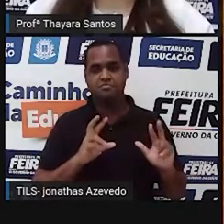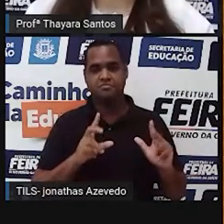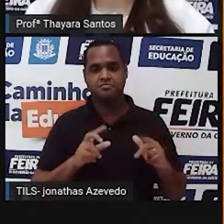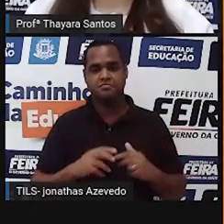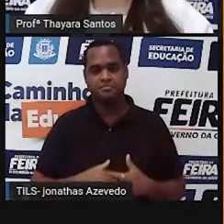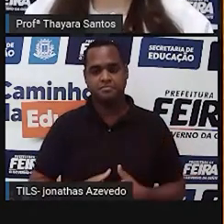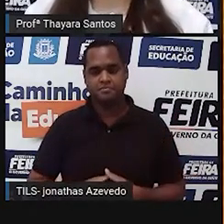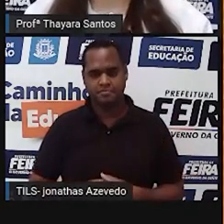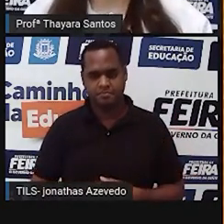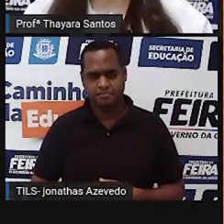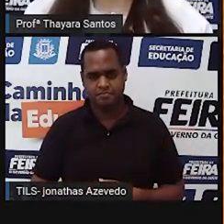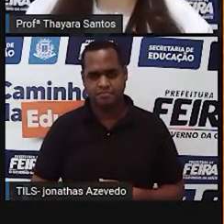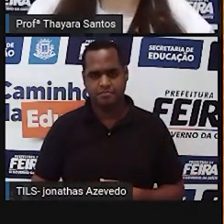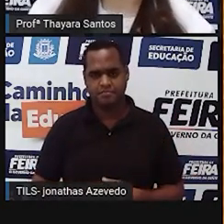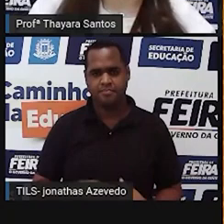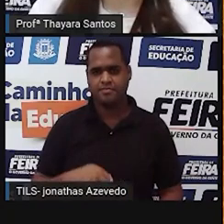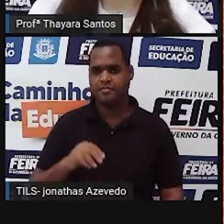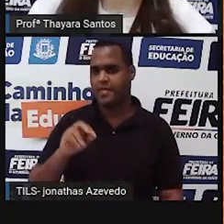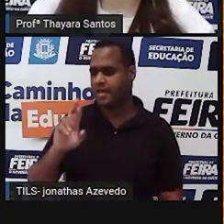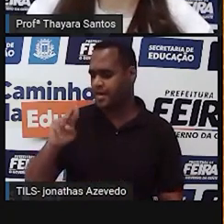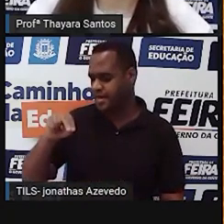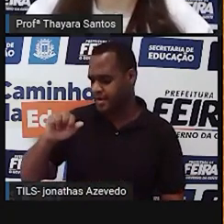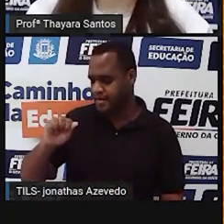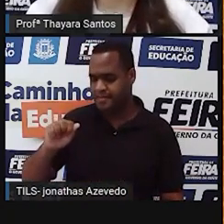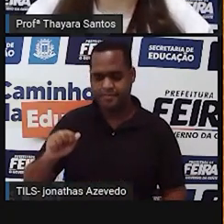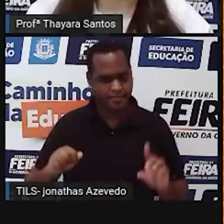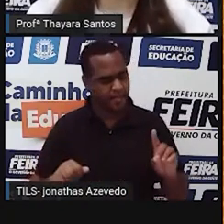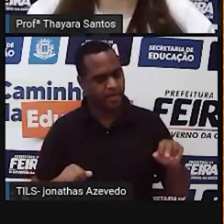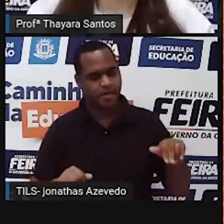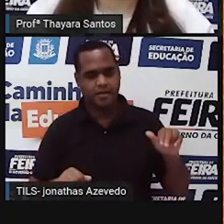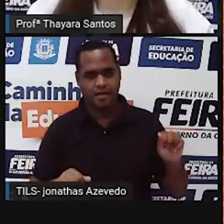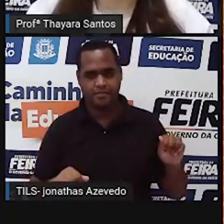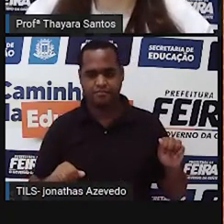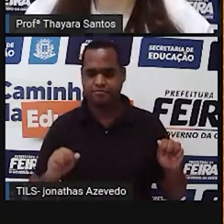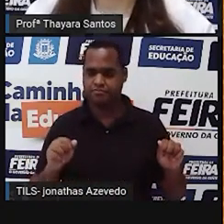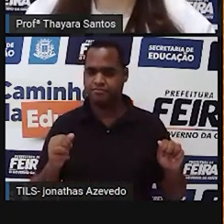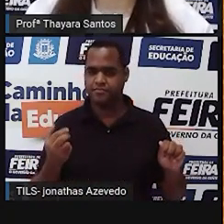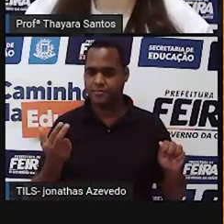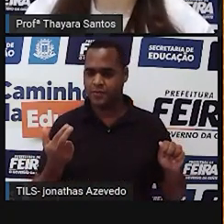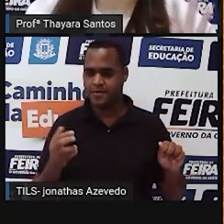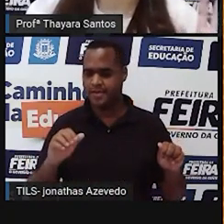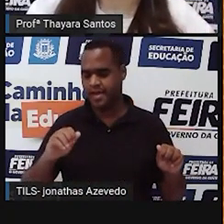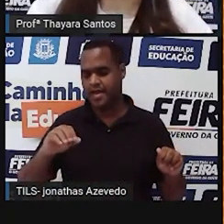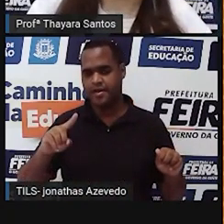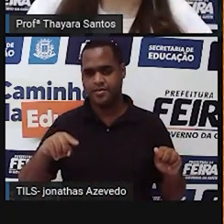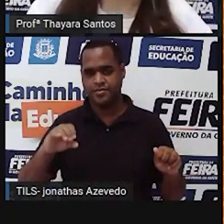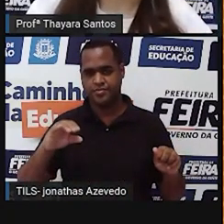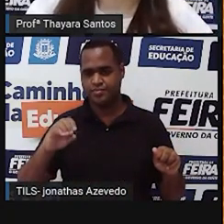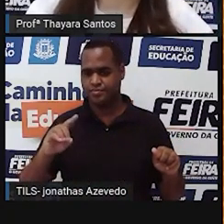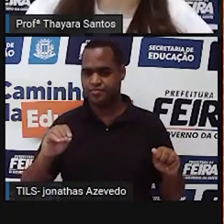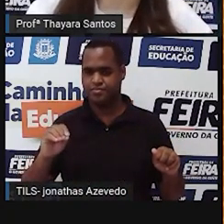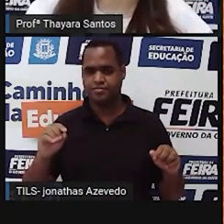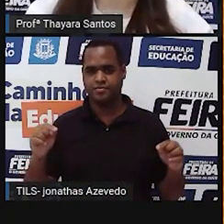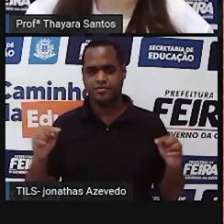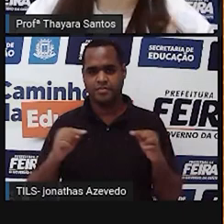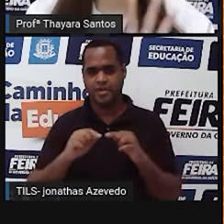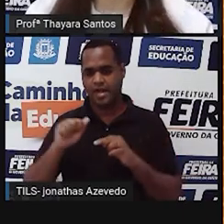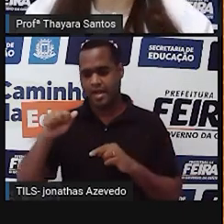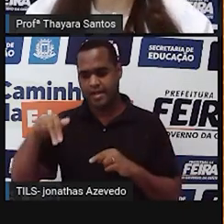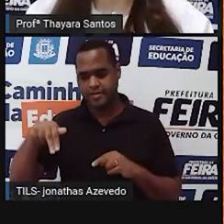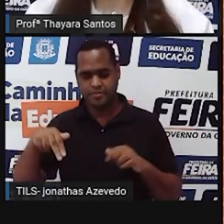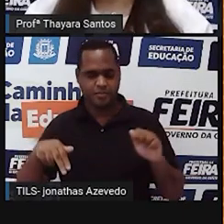Primeiro, tanto o DNA quanto o RNA, eles são ácidos nucleicos, né? Um é o ácido ribonucleico e o outro é o